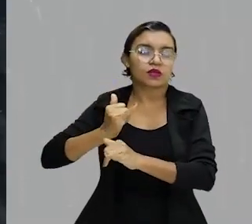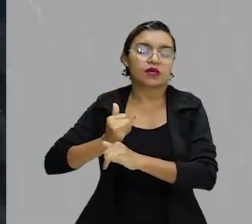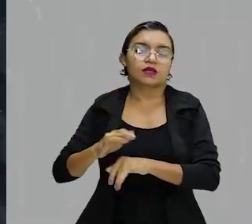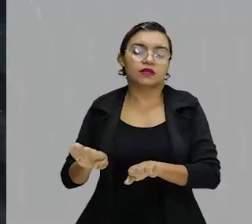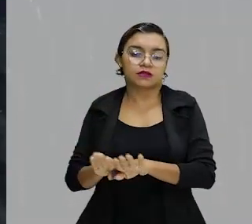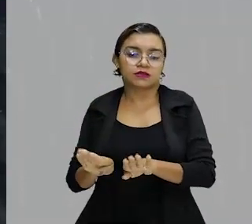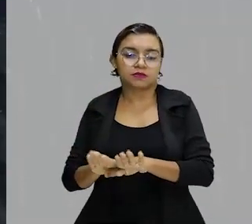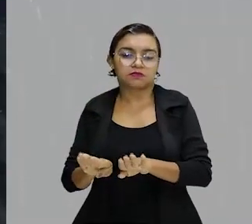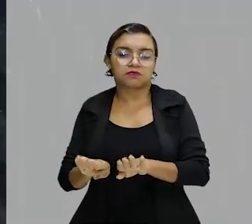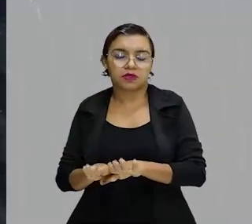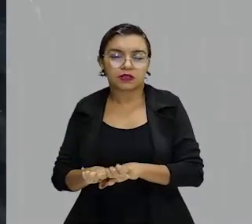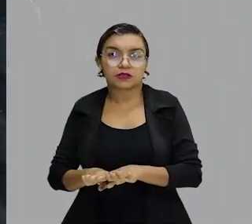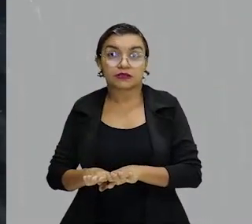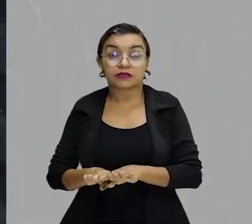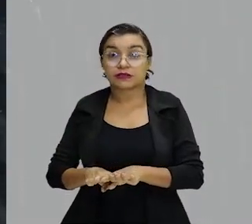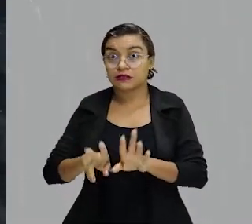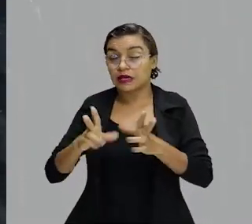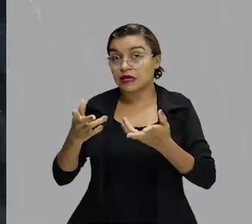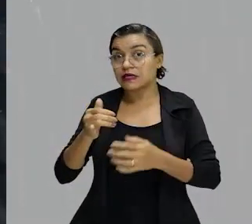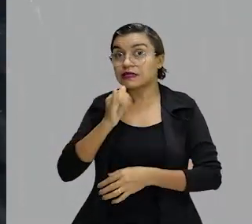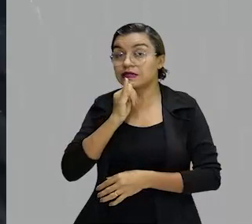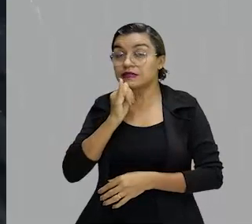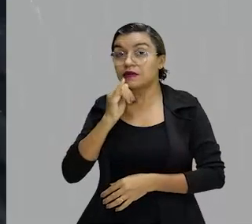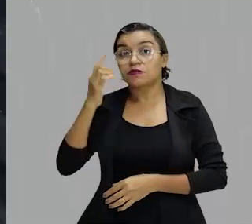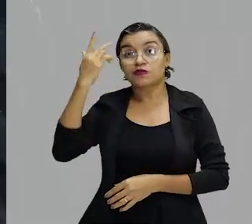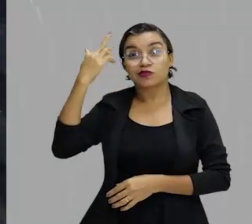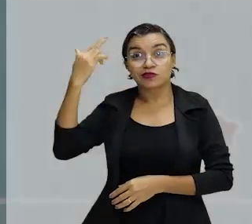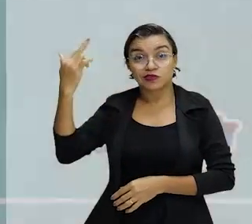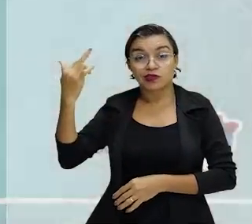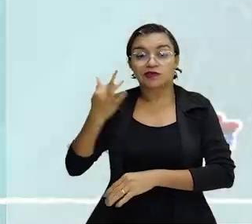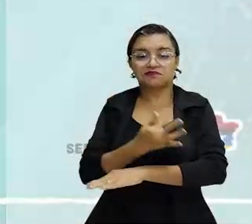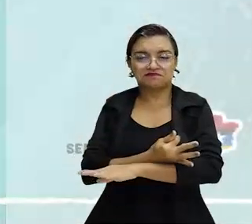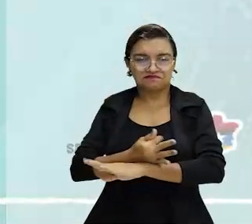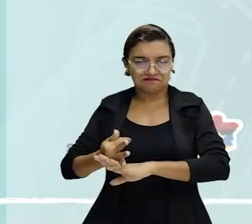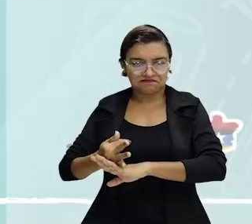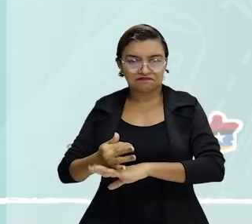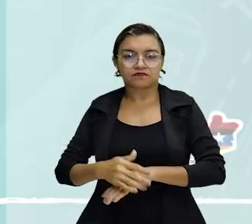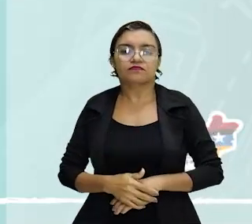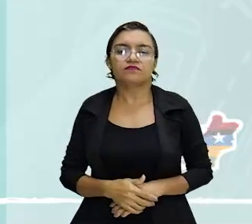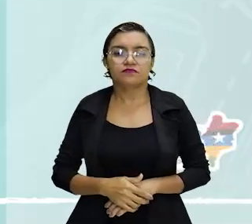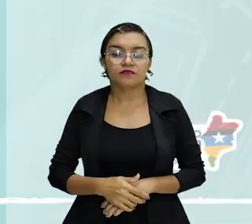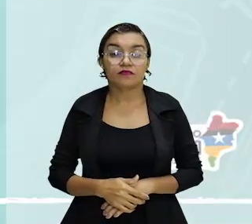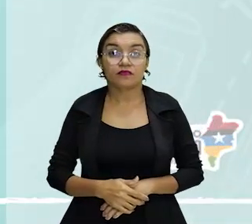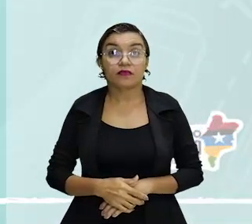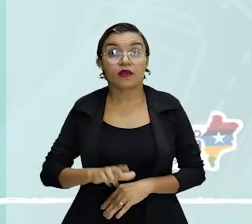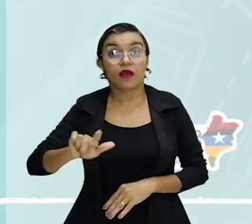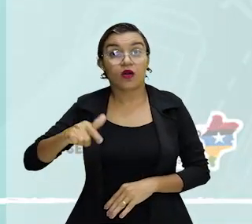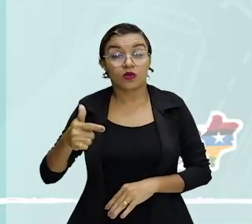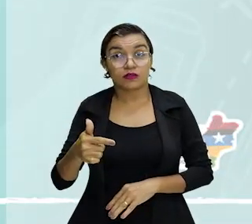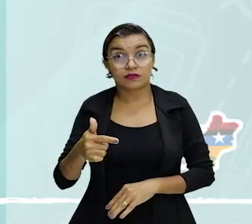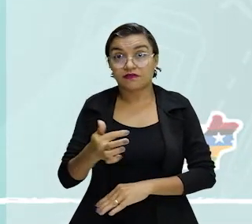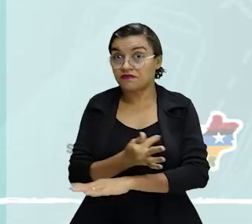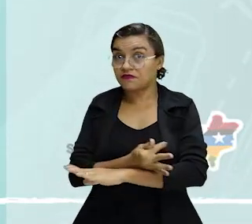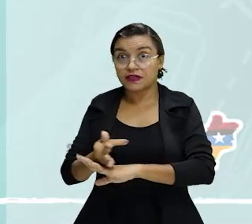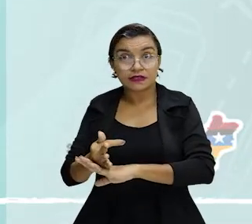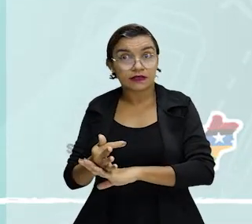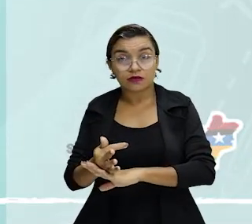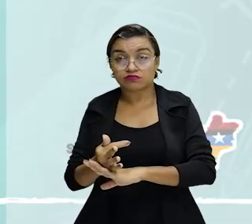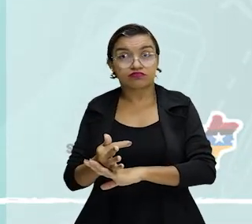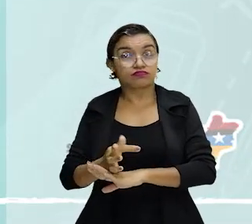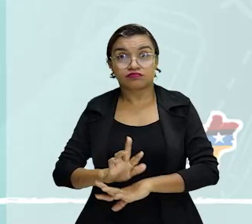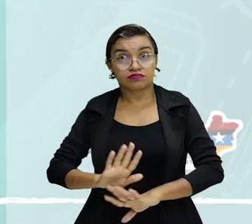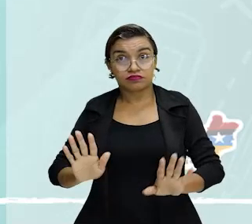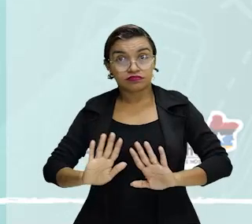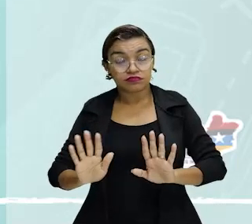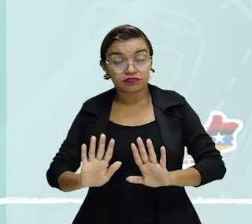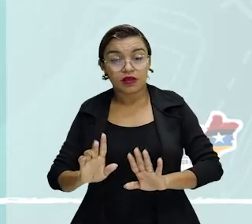são exemplos de histórias fictícias ou histórias de ficção. A não ficção é o contrário. Então, se a